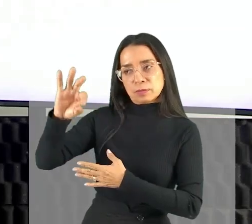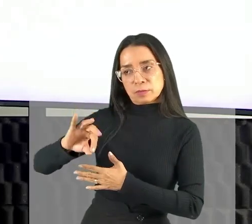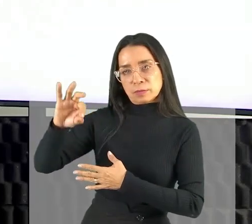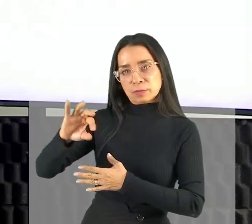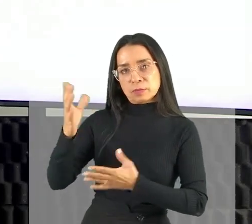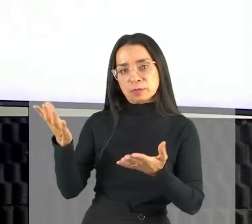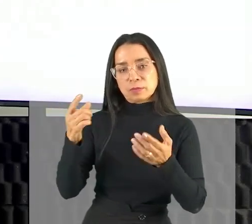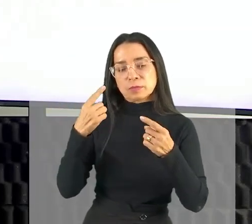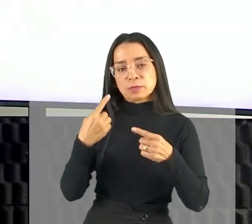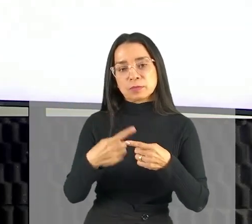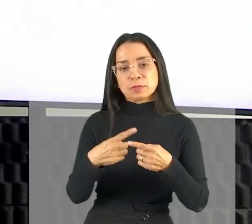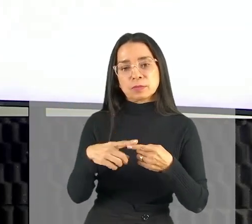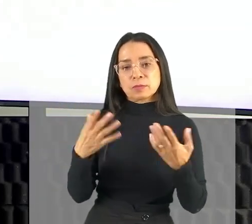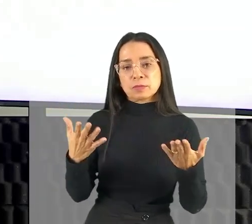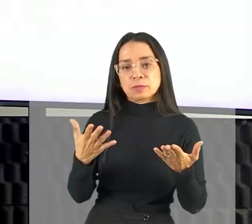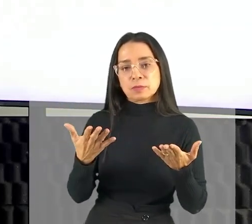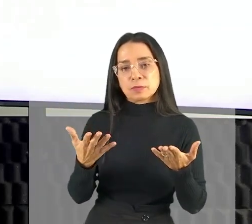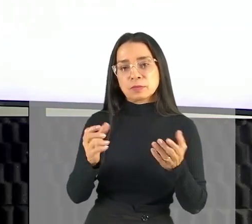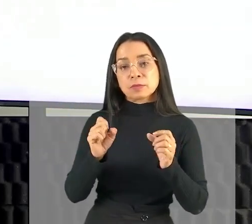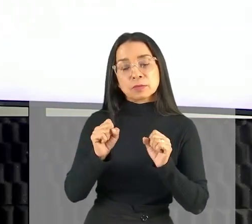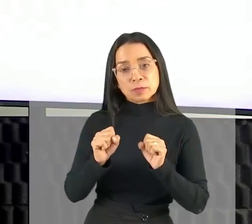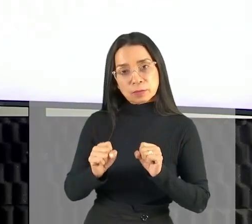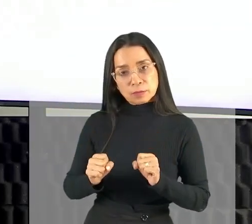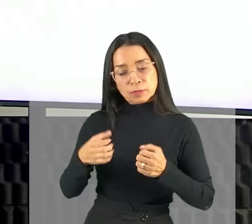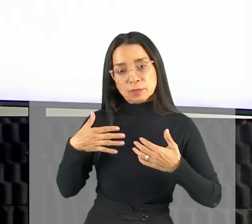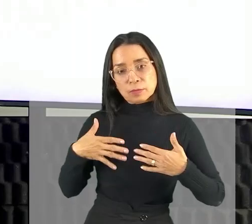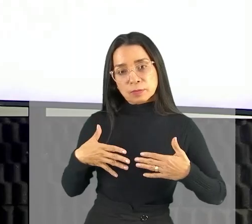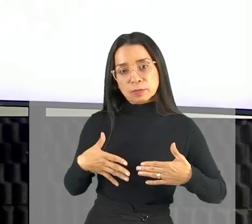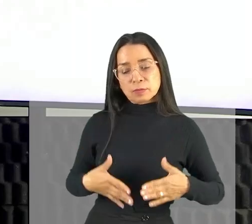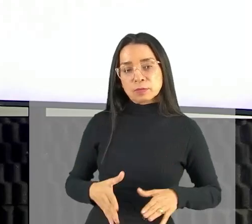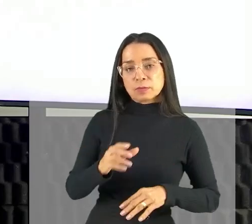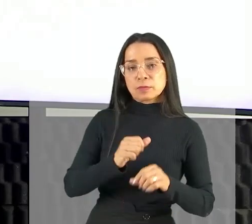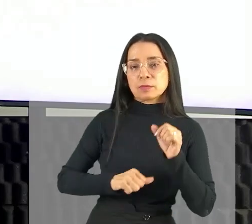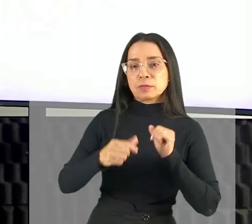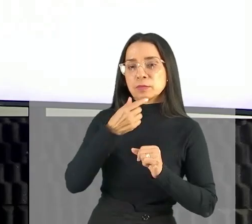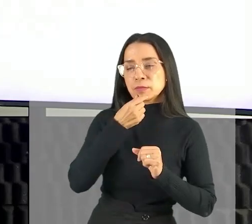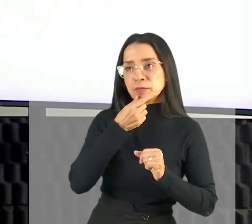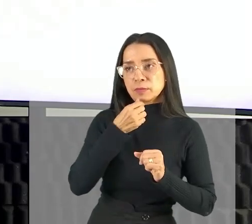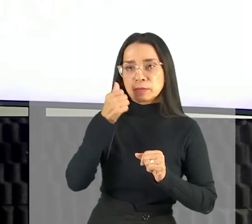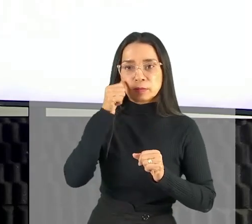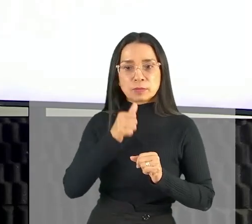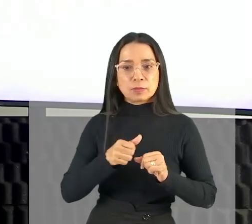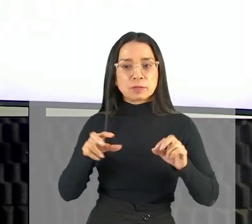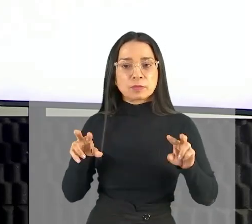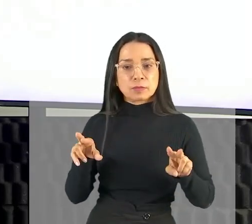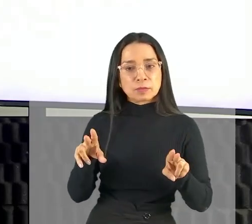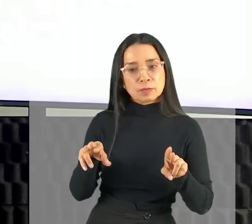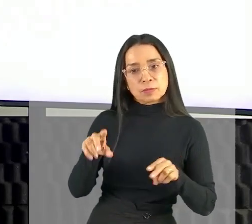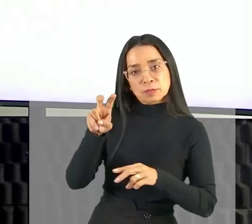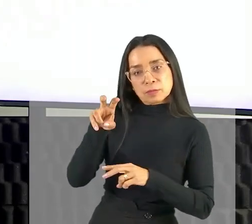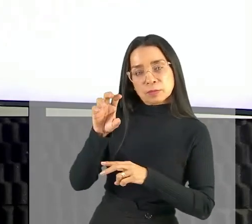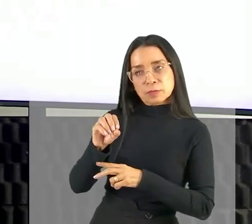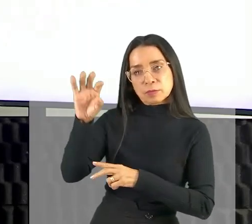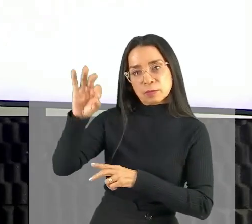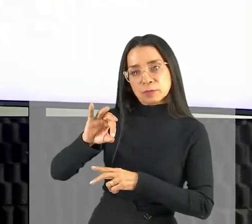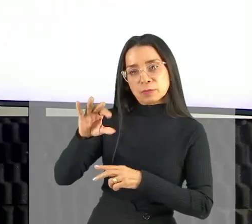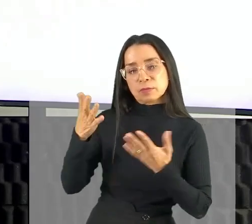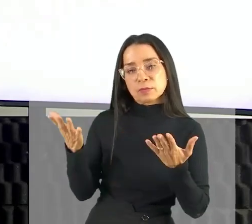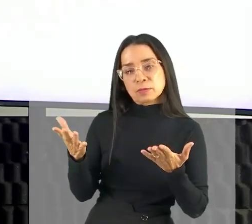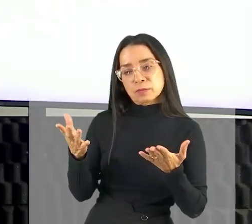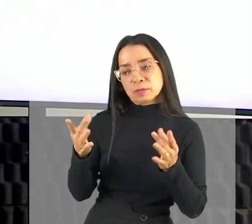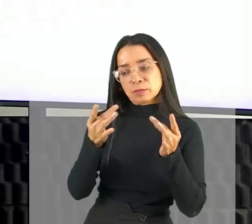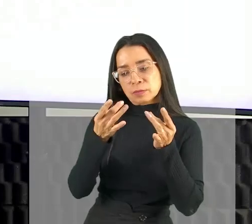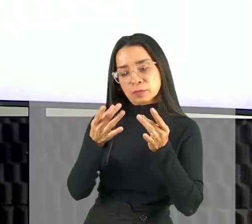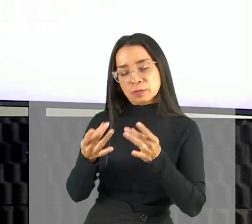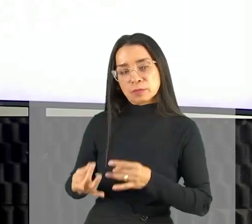quê Porque a probabilidade de nascimento de machos é igual a probabilidade de nascimento de fêmeas 50% a menos que tenha um detalhe um